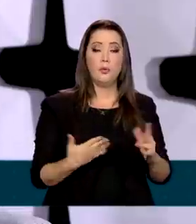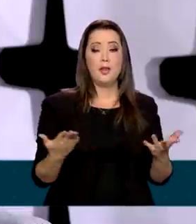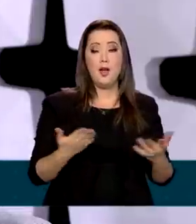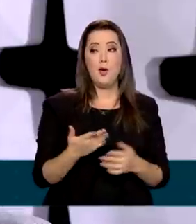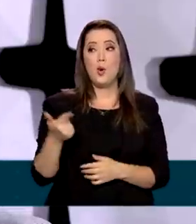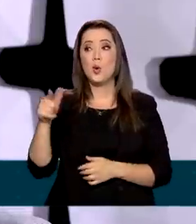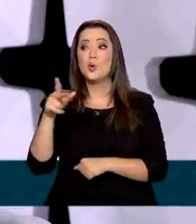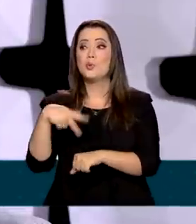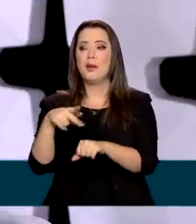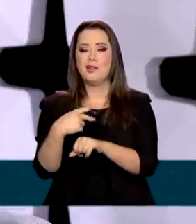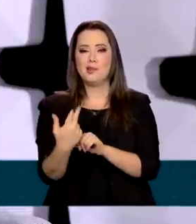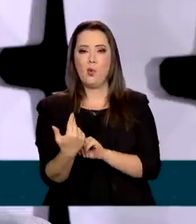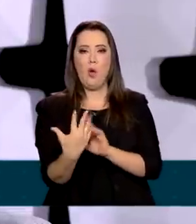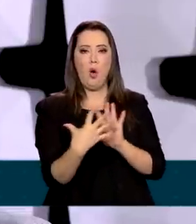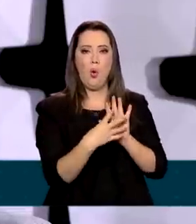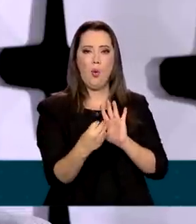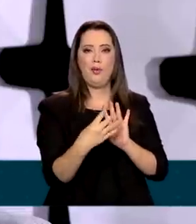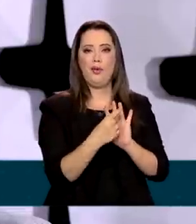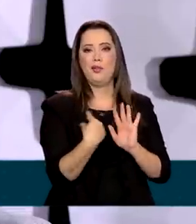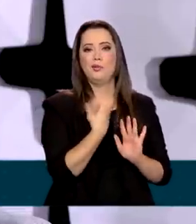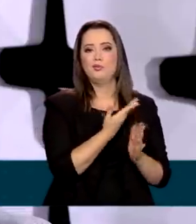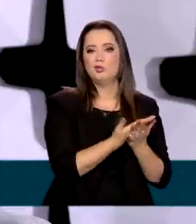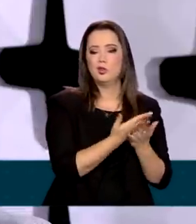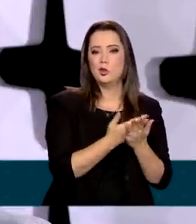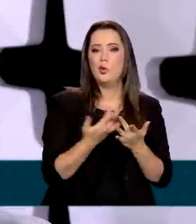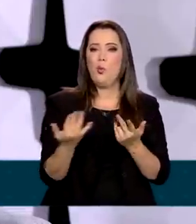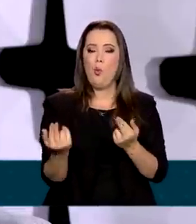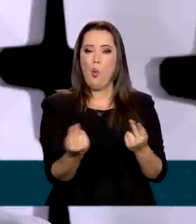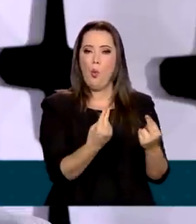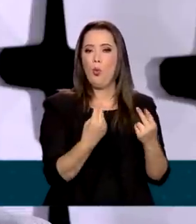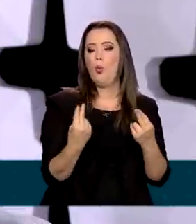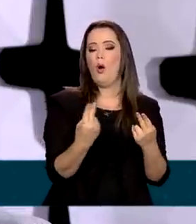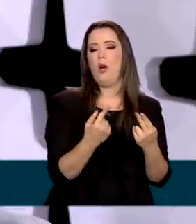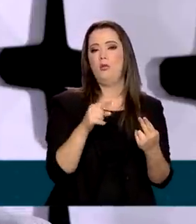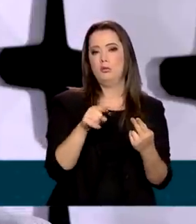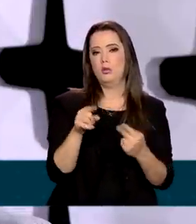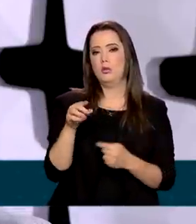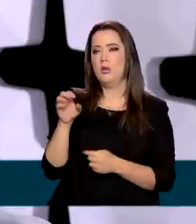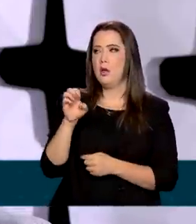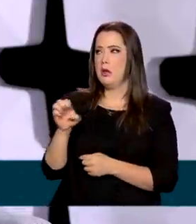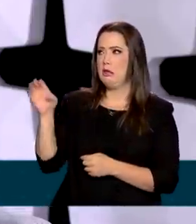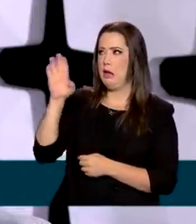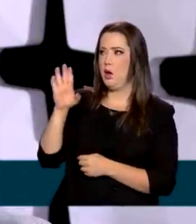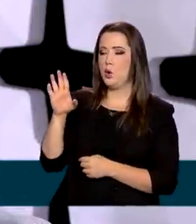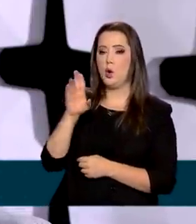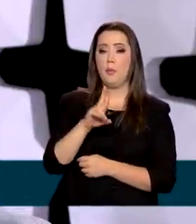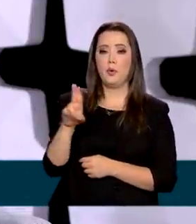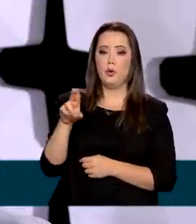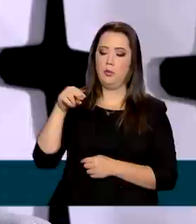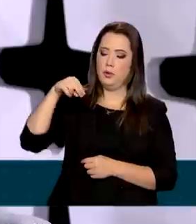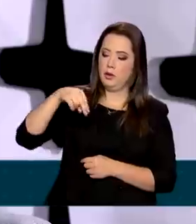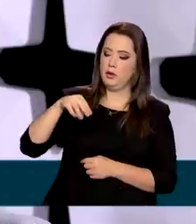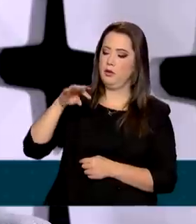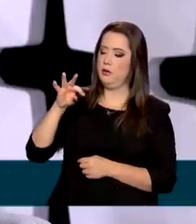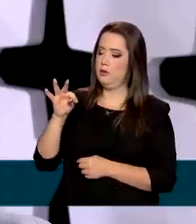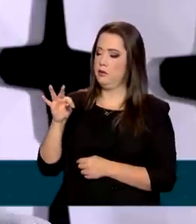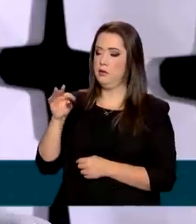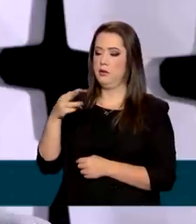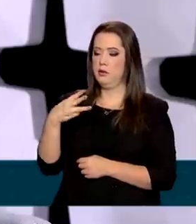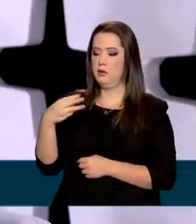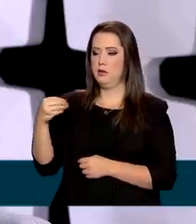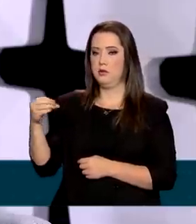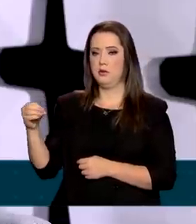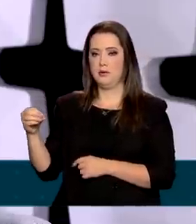chegando à mesma conclusão. Isso é importante ressaltar. É o que eles chamam na Europa de NT300, que agora eles estão